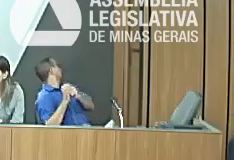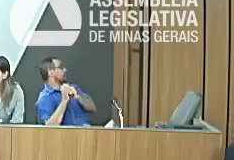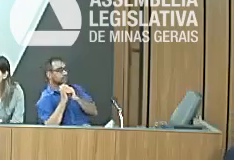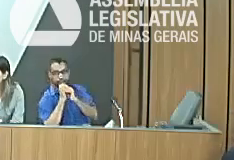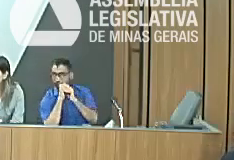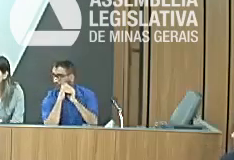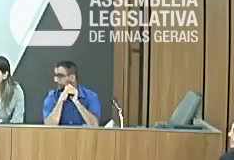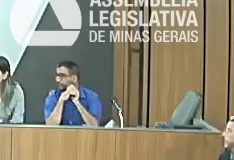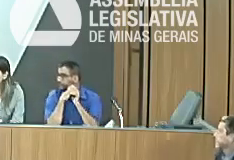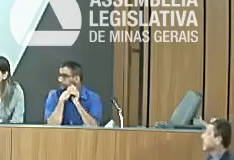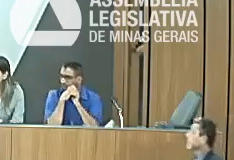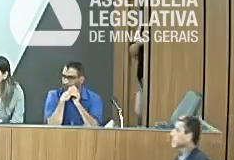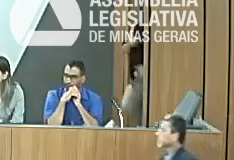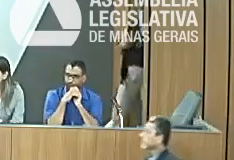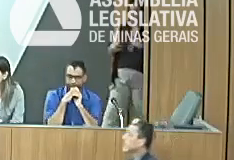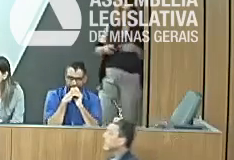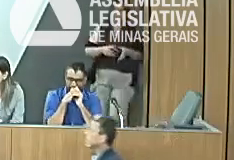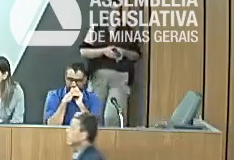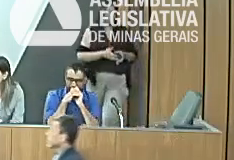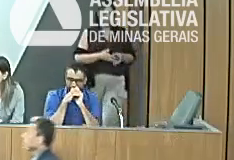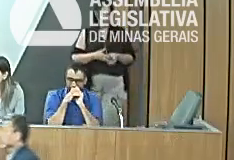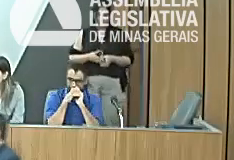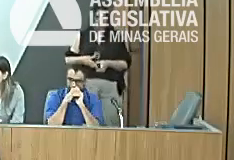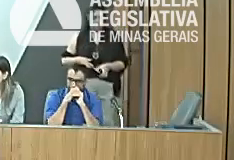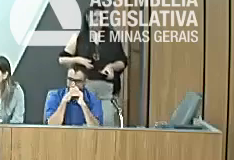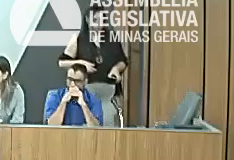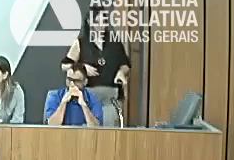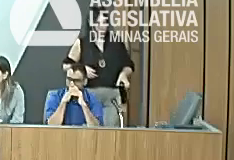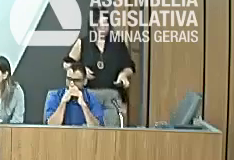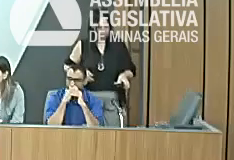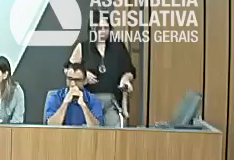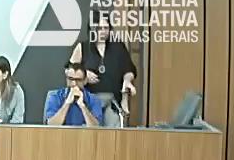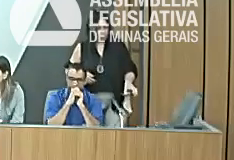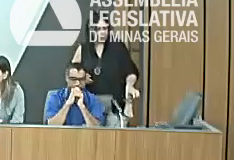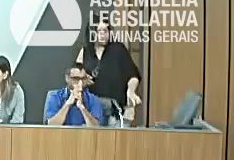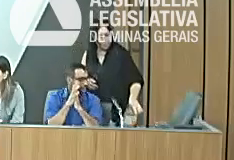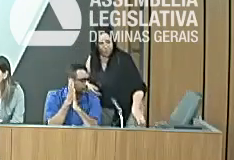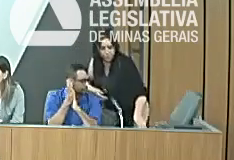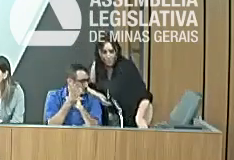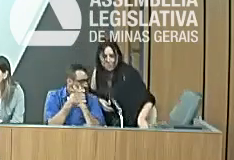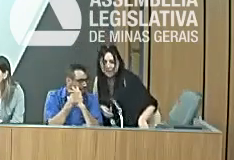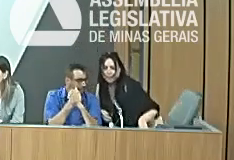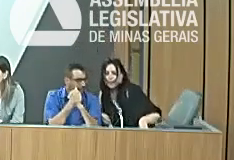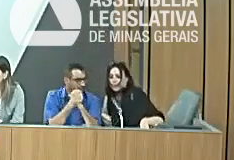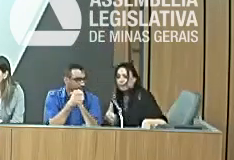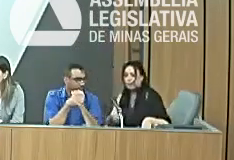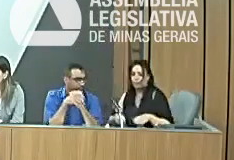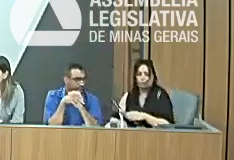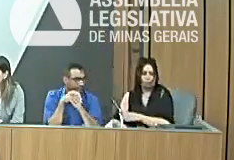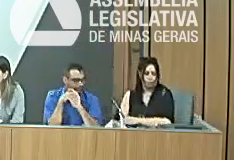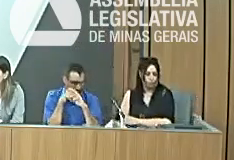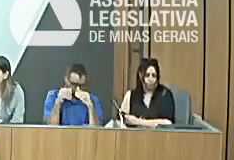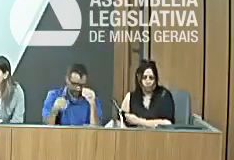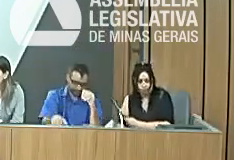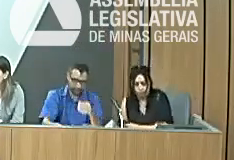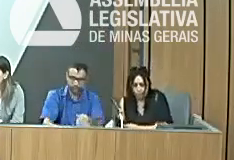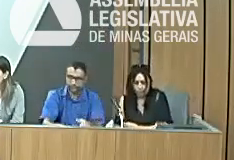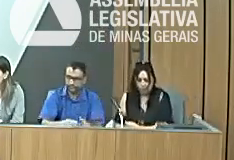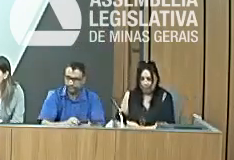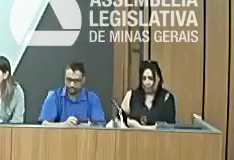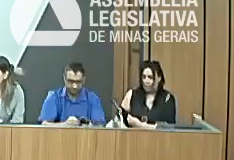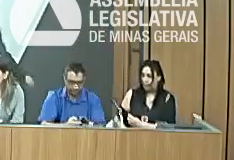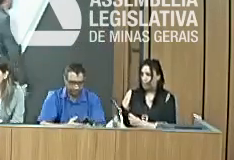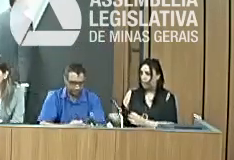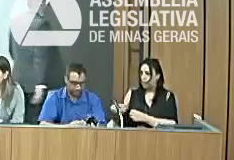lá o senhor presidente desta comissão vai passar aqui tão importante deputado bruno inglês é membro efetivo